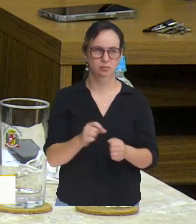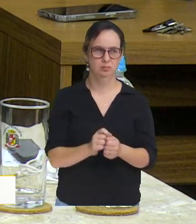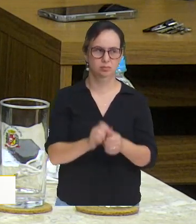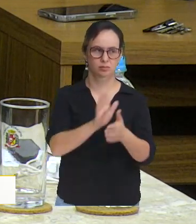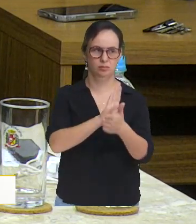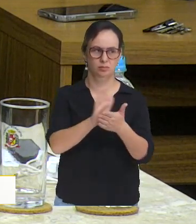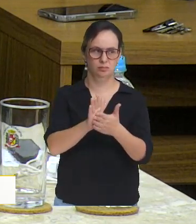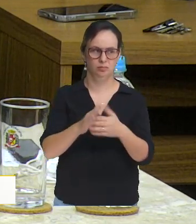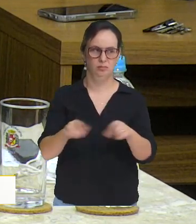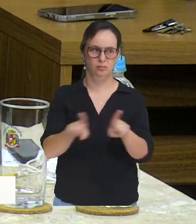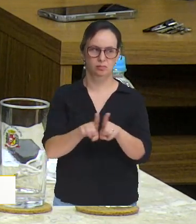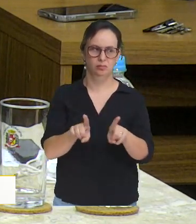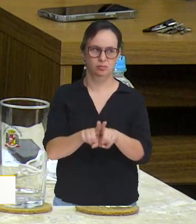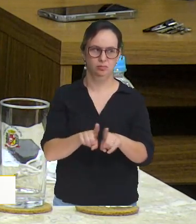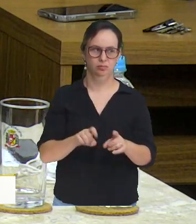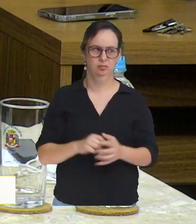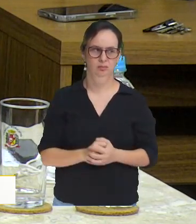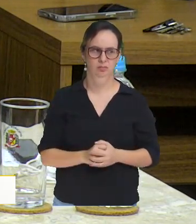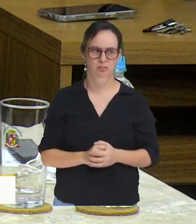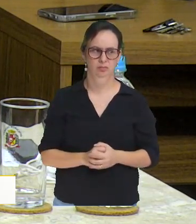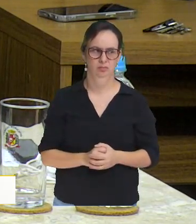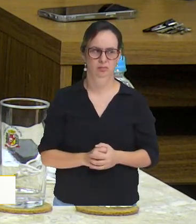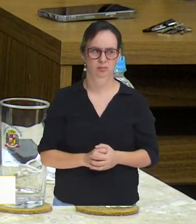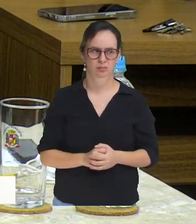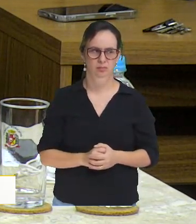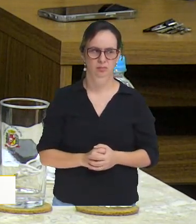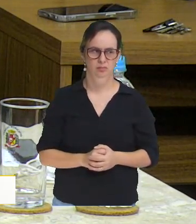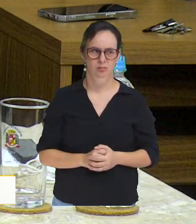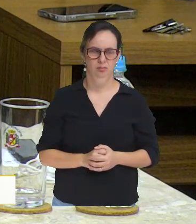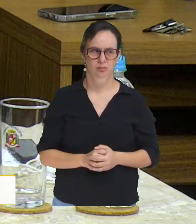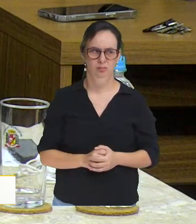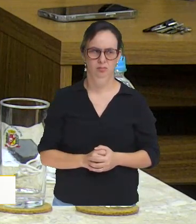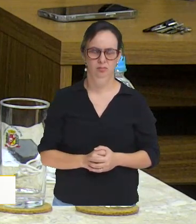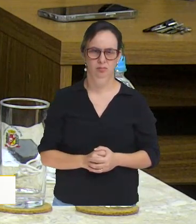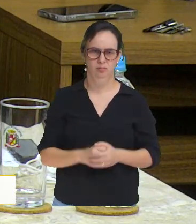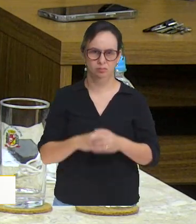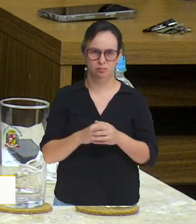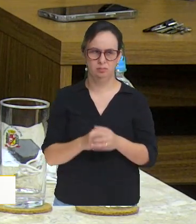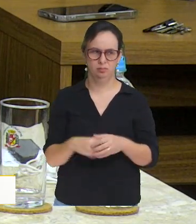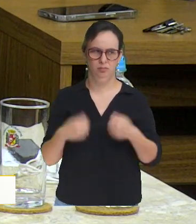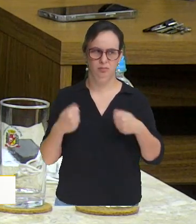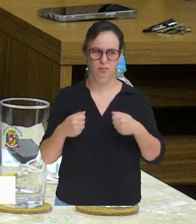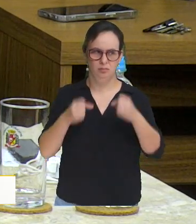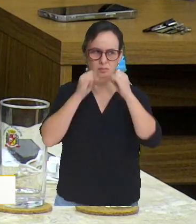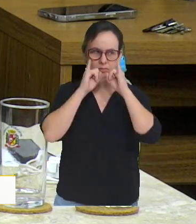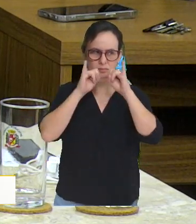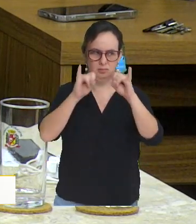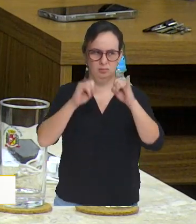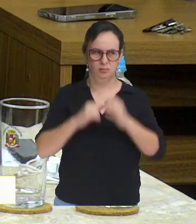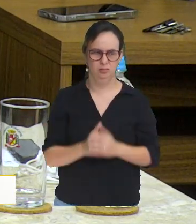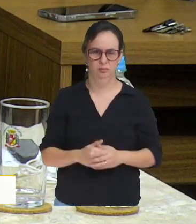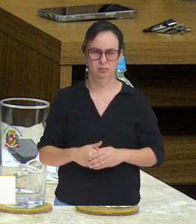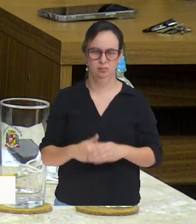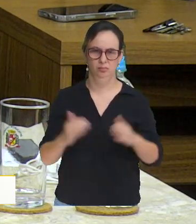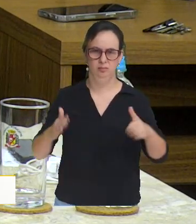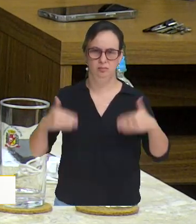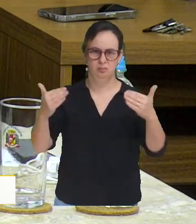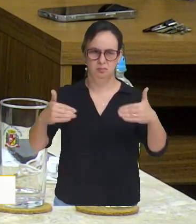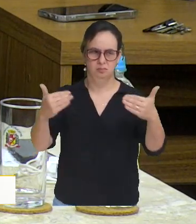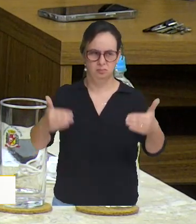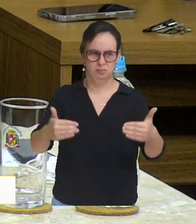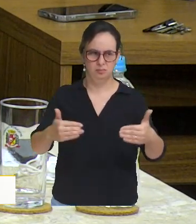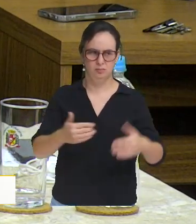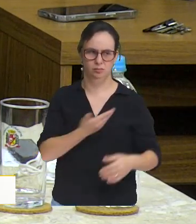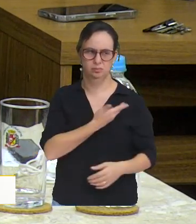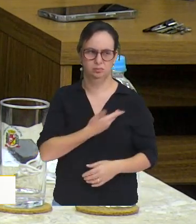que foi derivado de uma representação de munícipe, o qual está em fase de informações ao Ministério Público Estadual. Né?